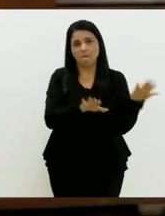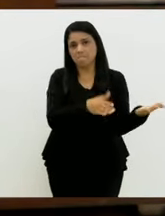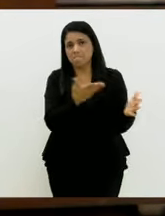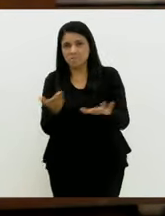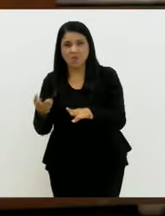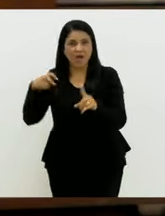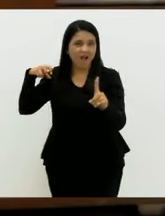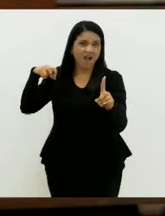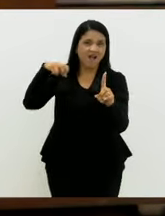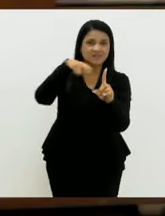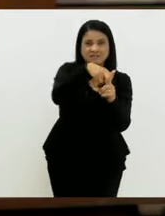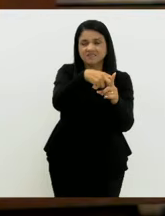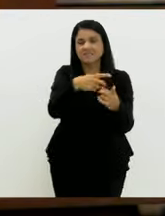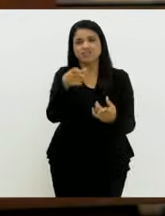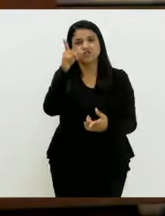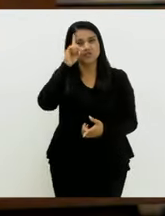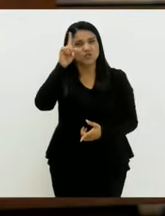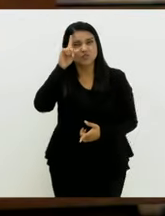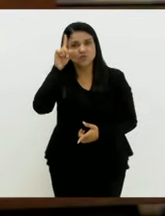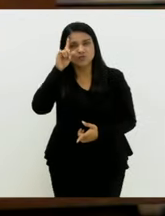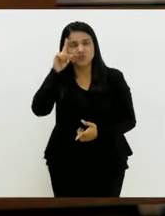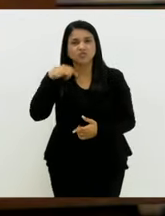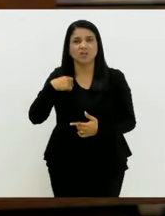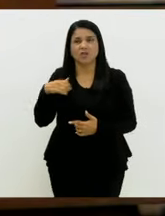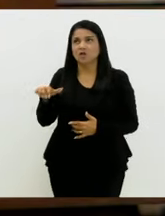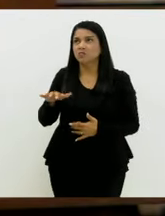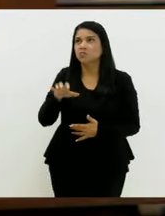acidente todo dia. Eu desço e subo essa